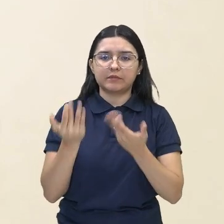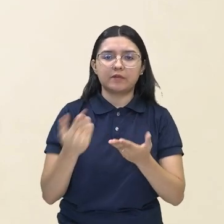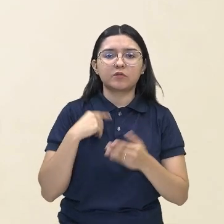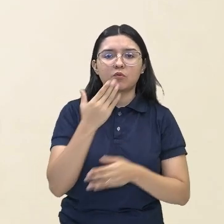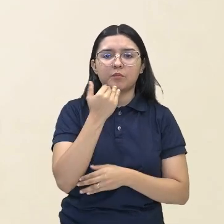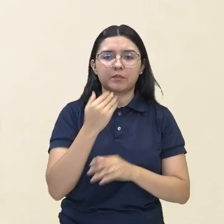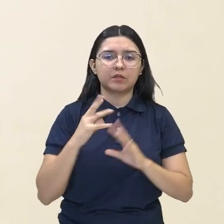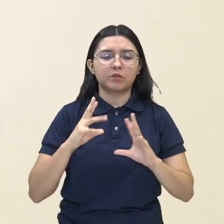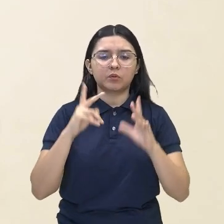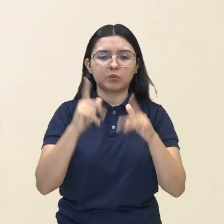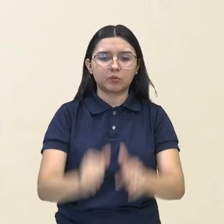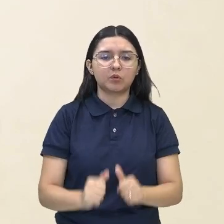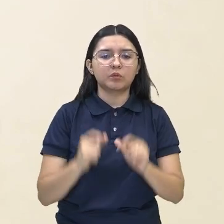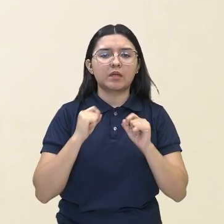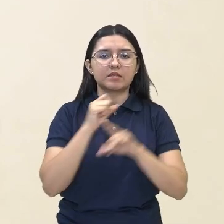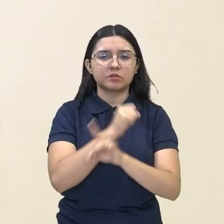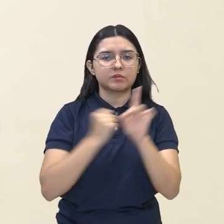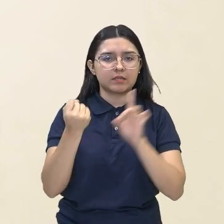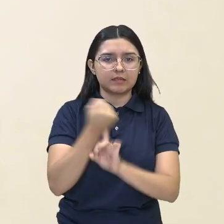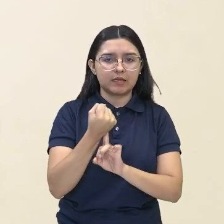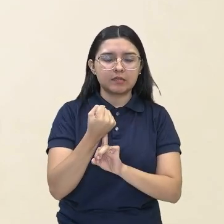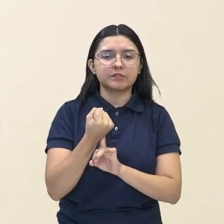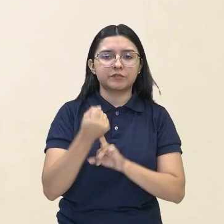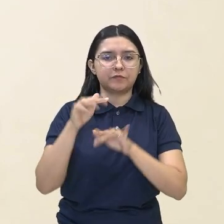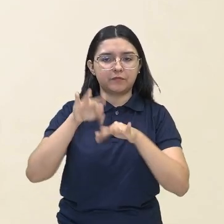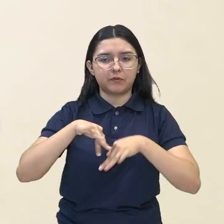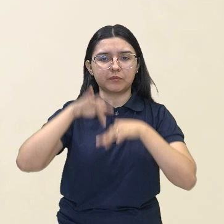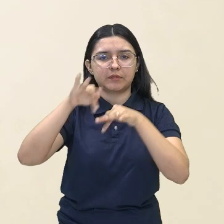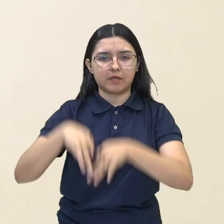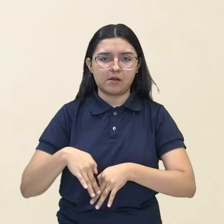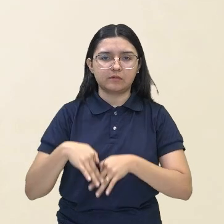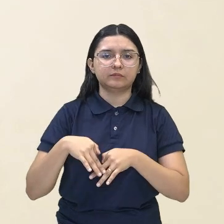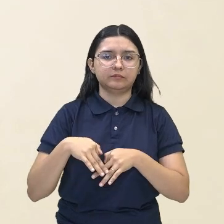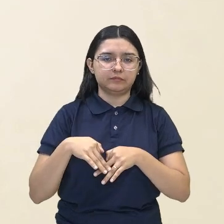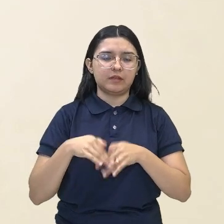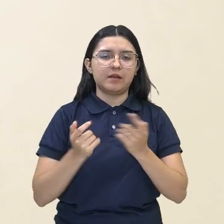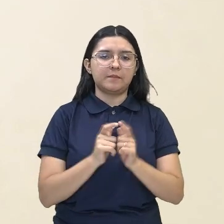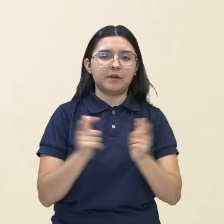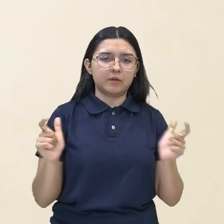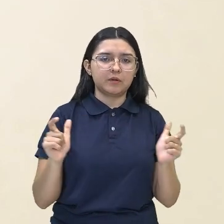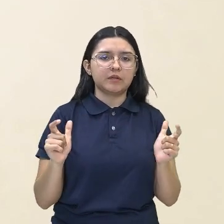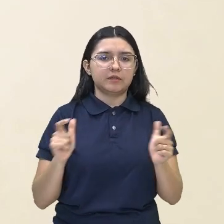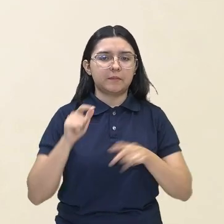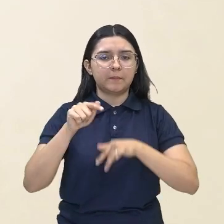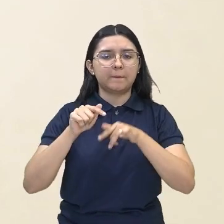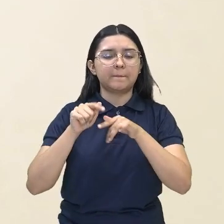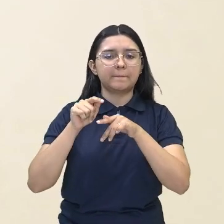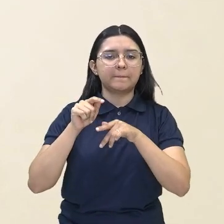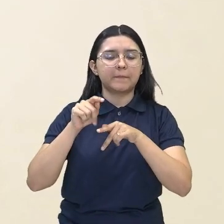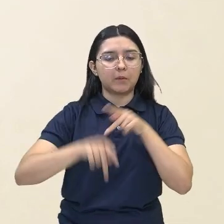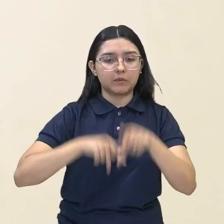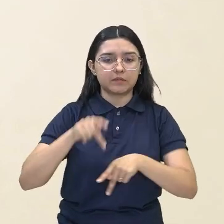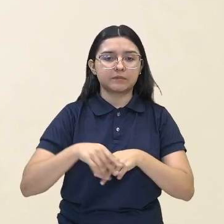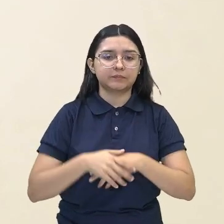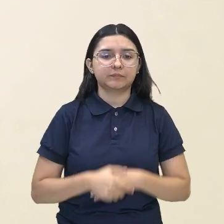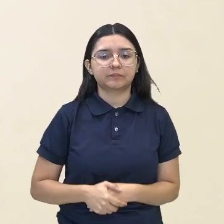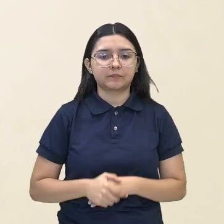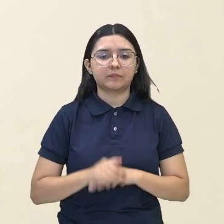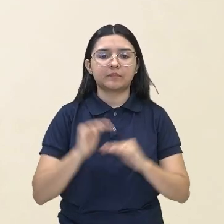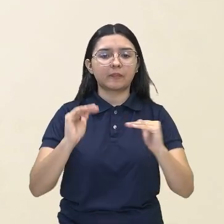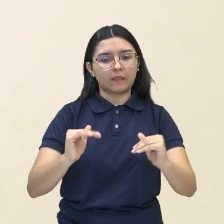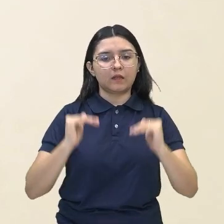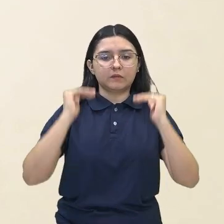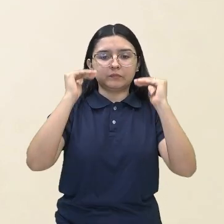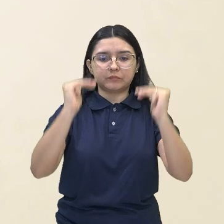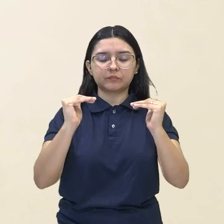alimentavam toda a sociedade feudal. Era a maioria da população. Acima da